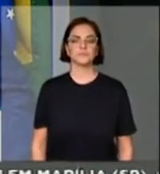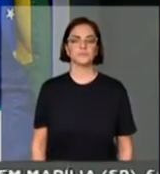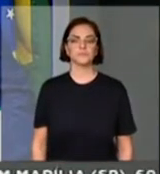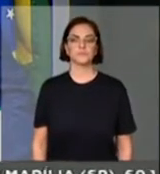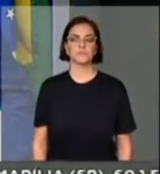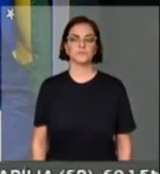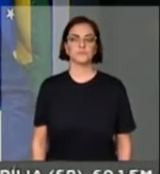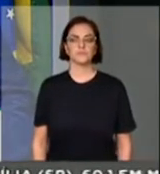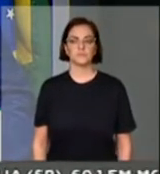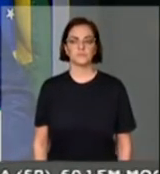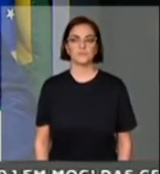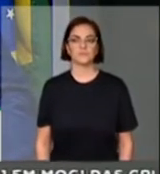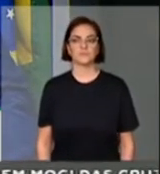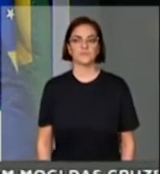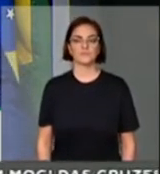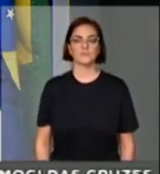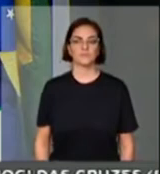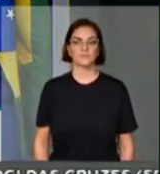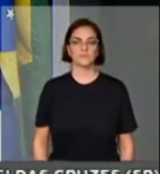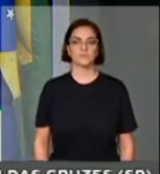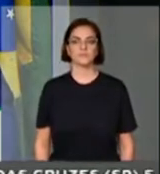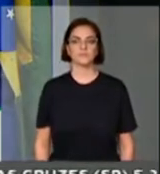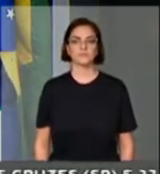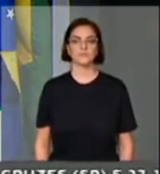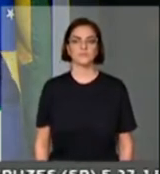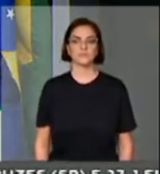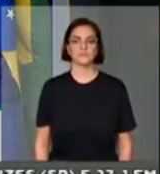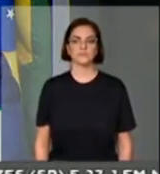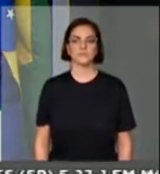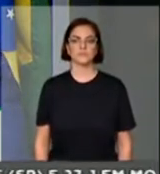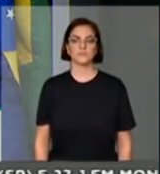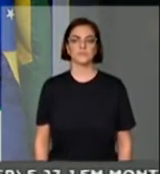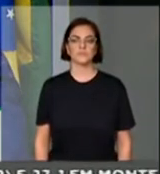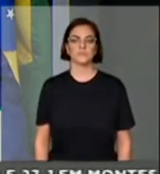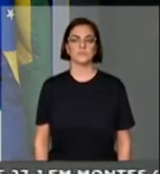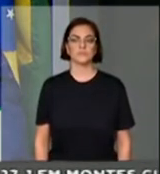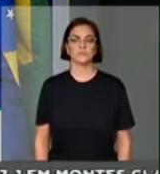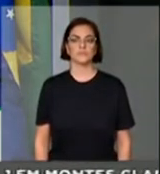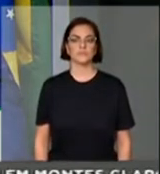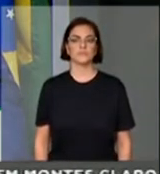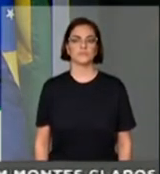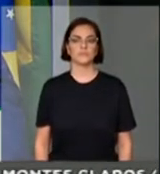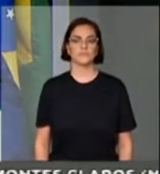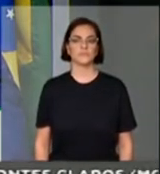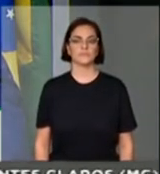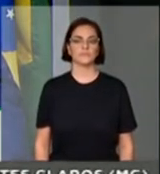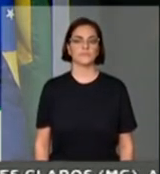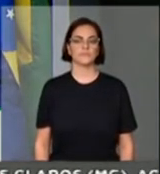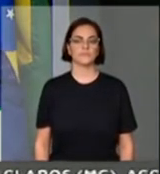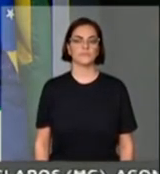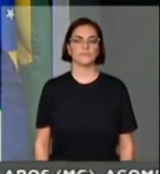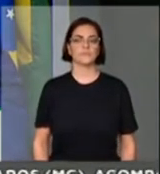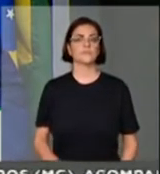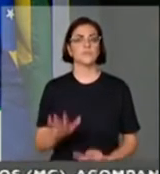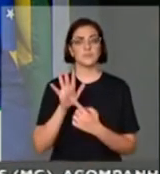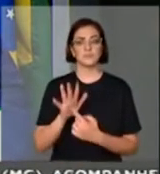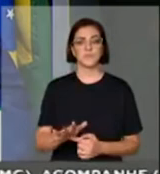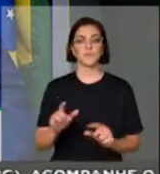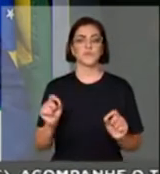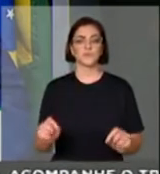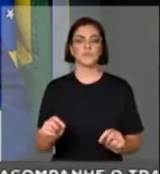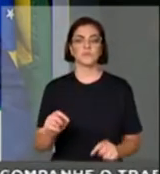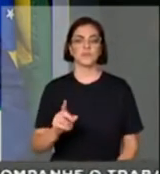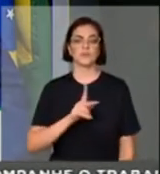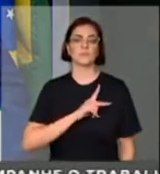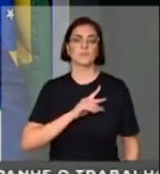estão demonstrando que a ligação que o PT e demais partidos de